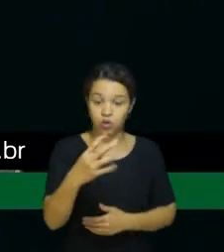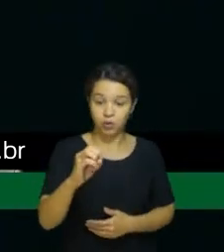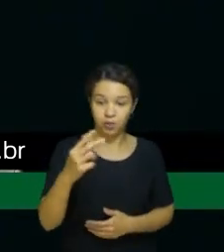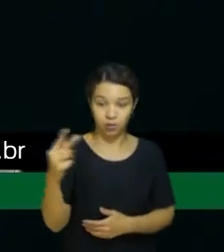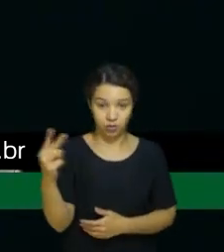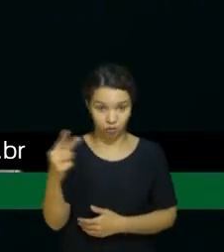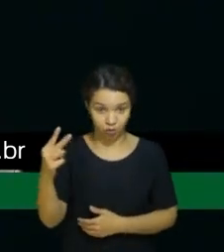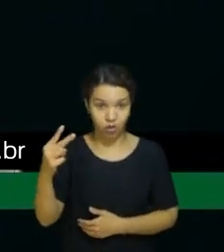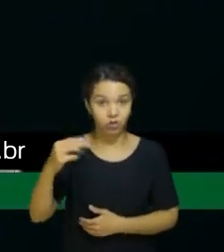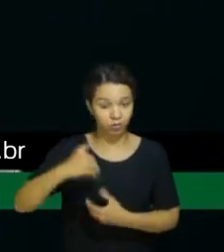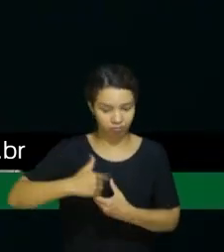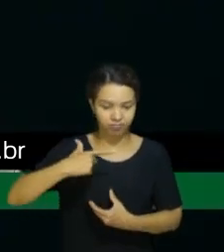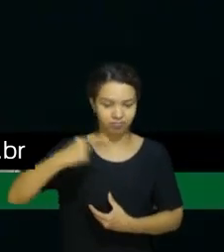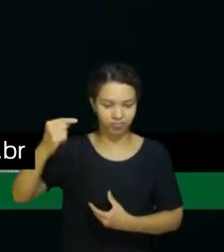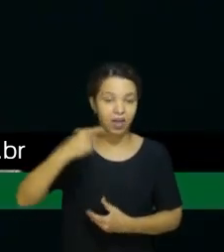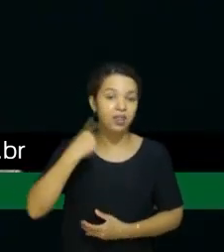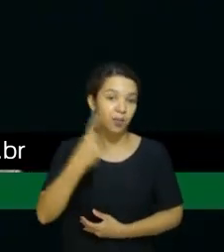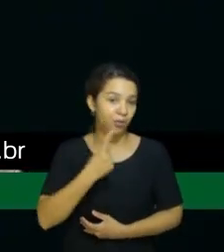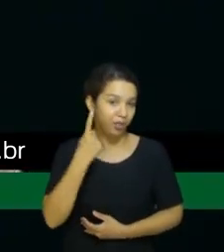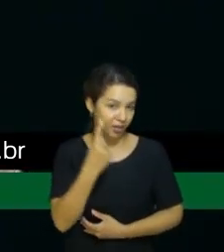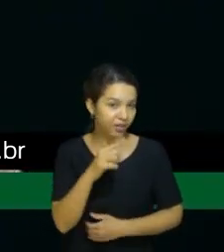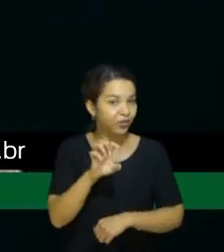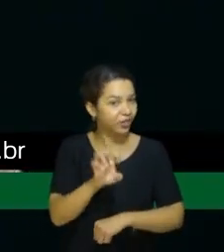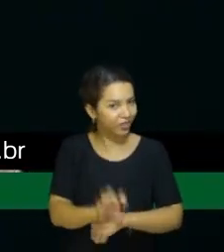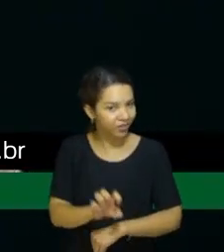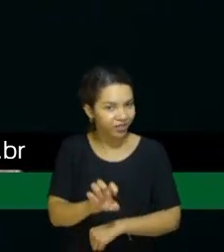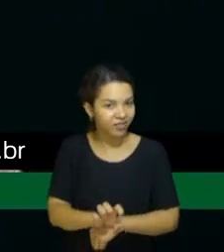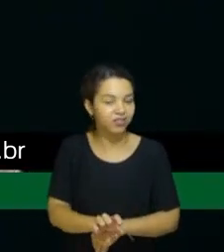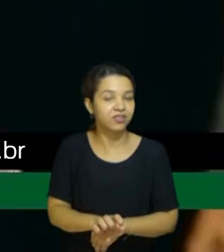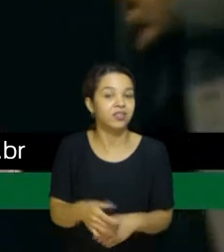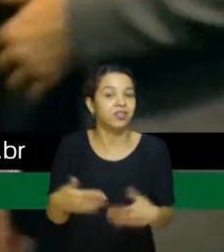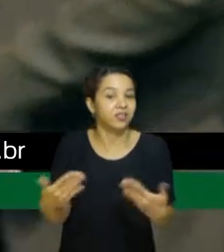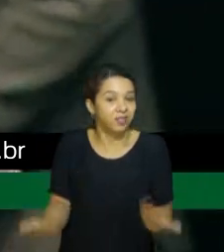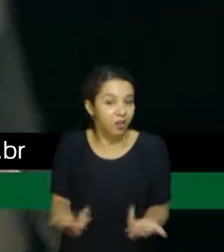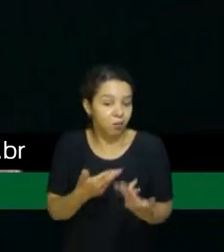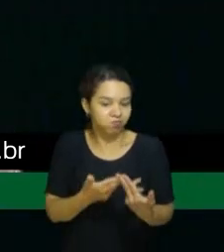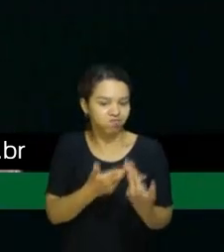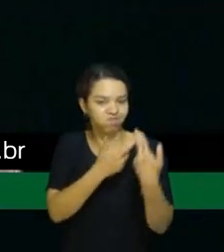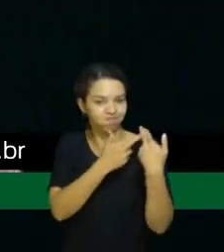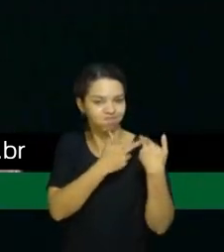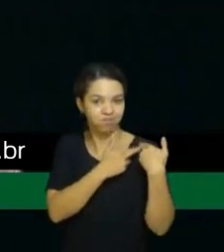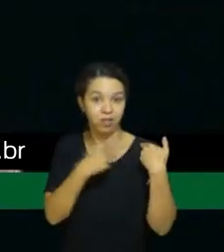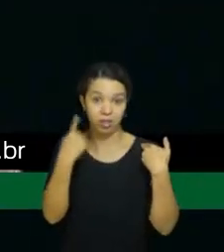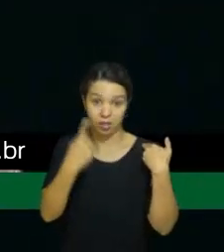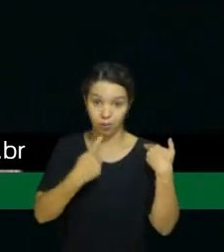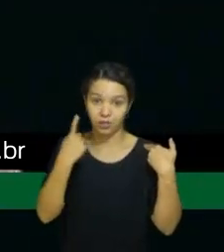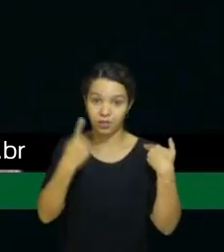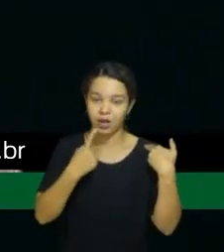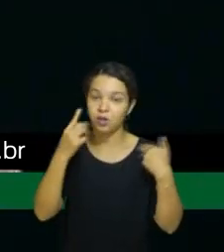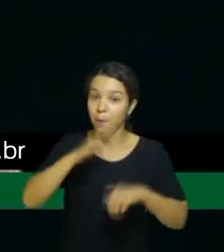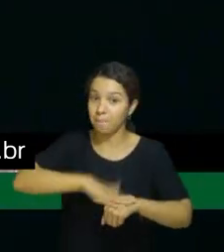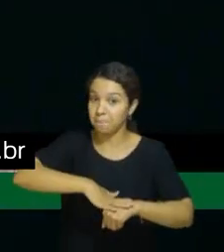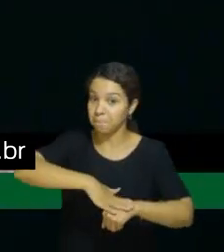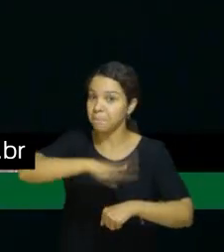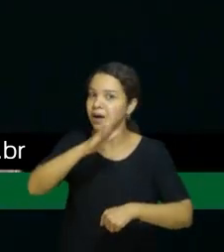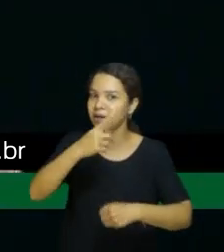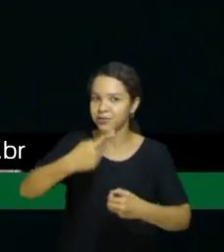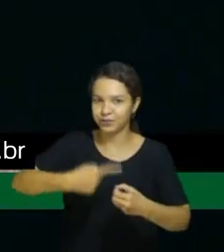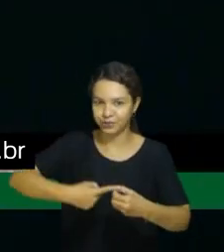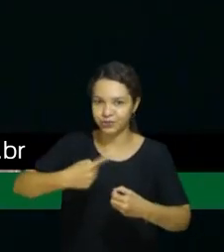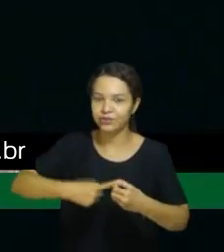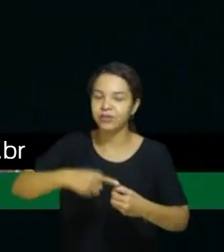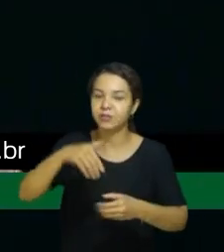deputado estadual e essa responsabilidade de ser o deputado mais votado da cidade enquanto